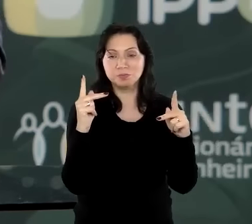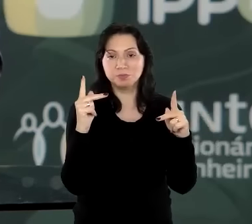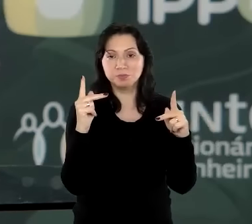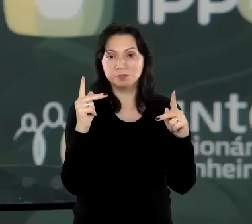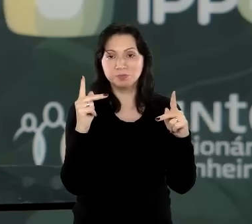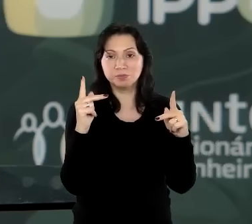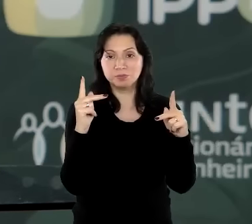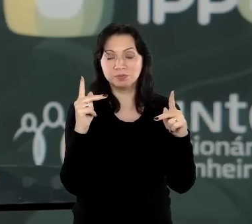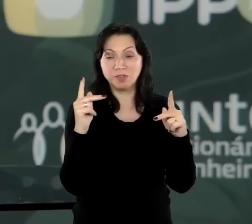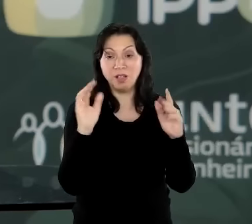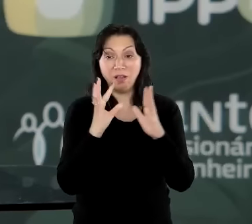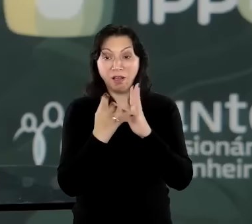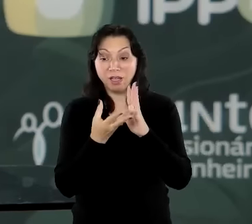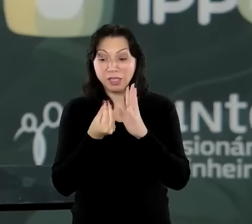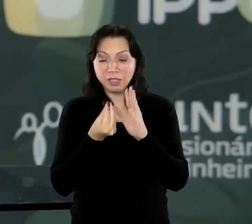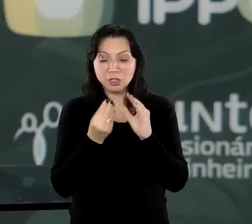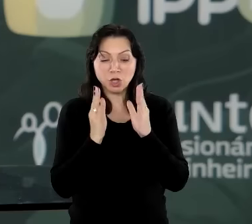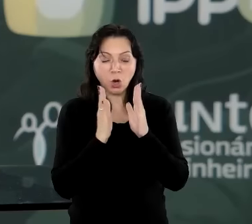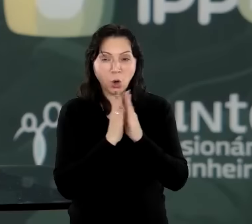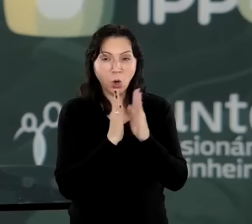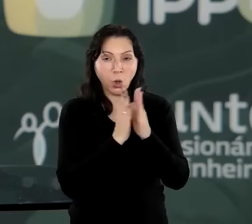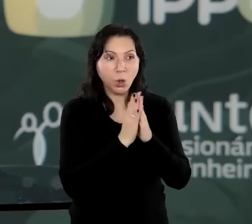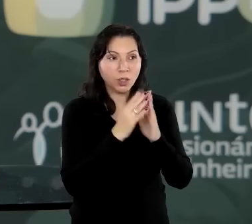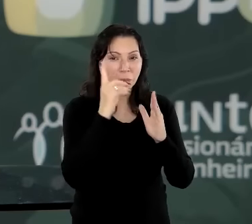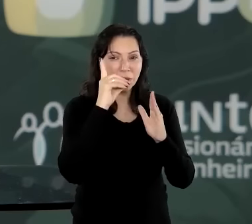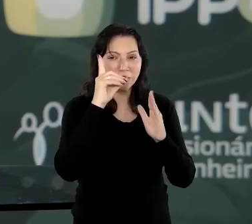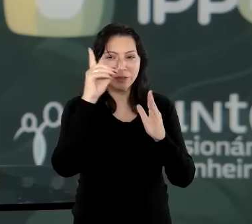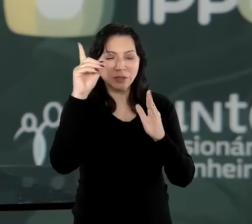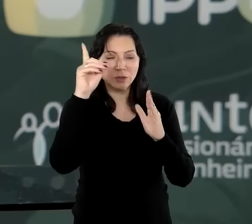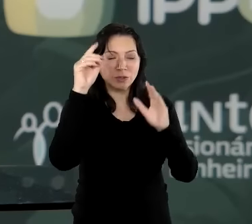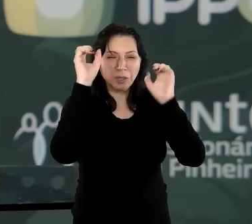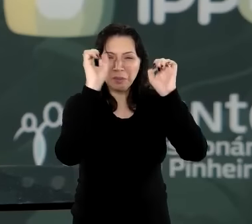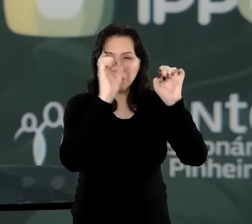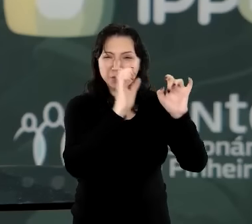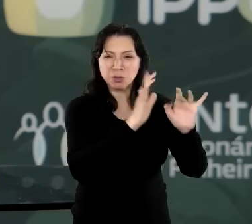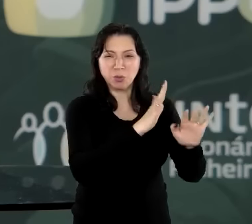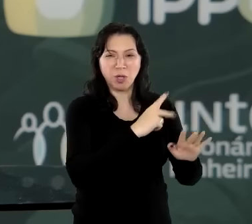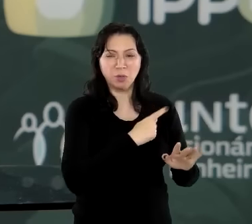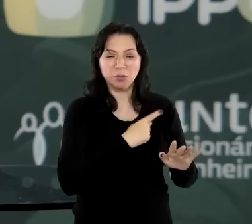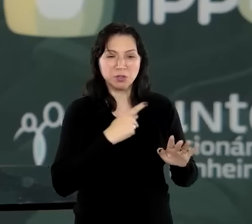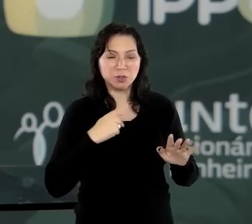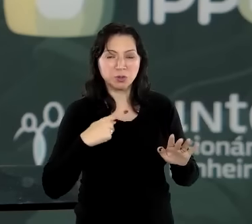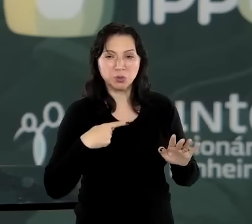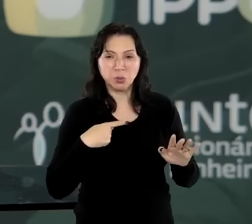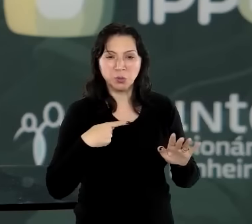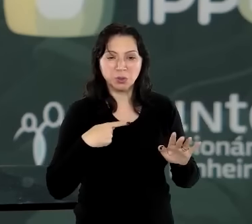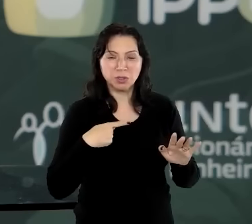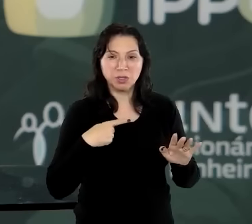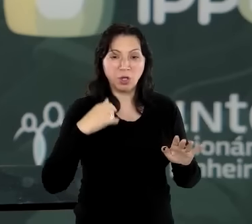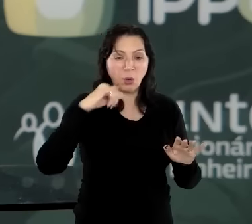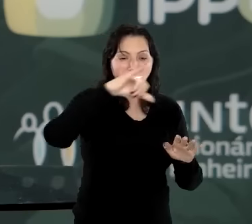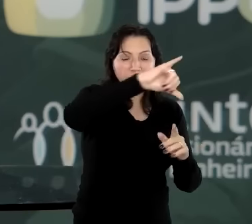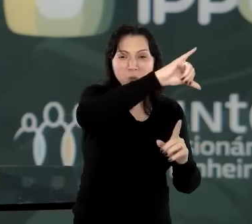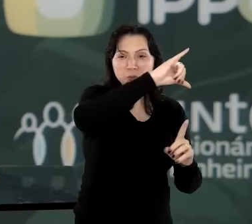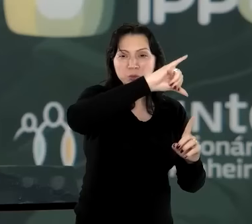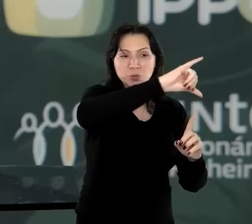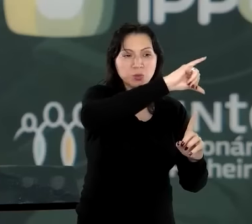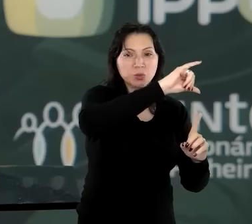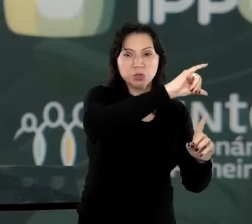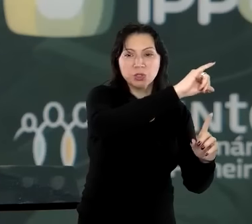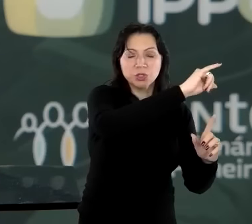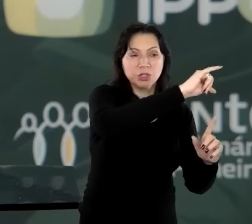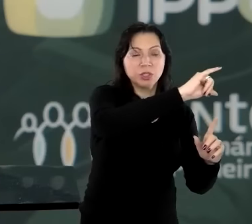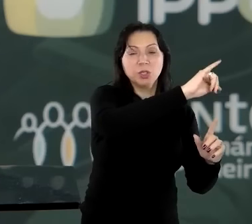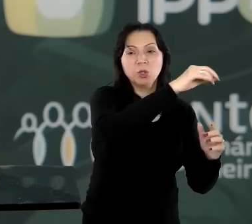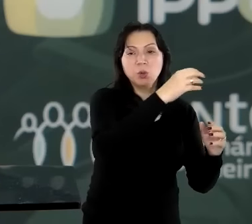para Deus usar o seu pastor, para Deus ungir o seu pastor, para Deus trazer palavras de vida, porque uma